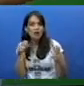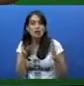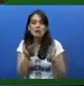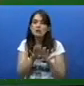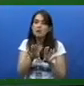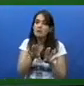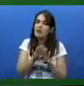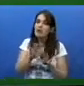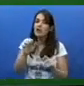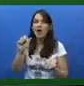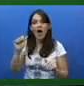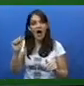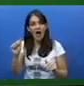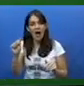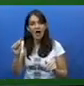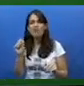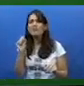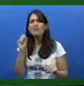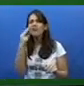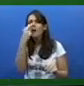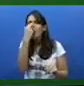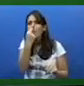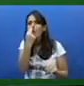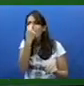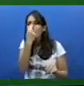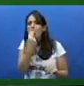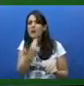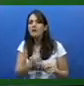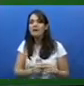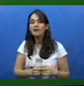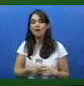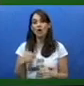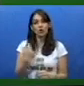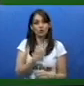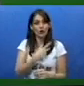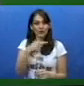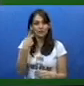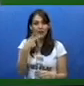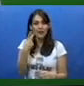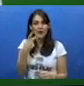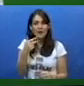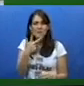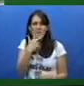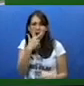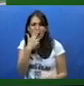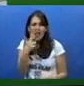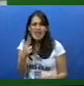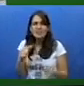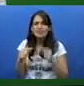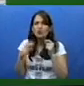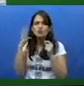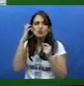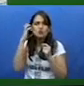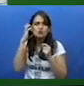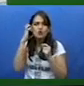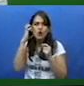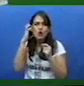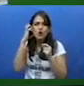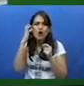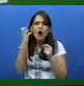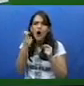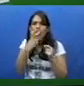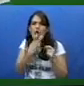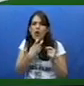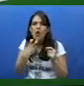é nasalização, professora? Quando nós falamos e o som parece que sai um pouquinho pelo nariz. Se vocês colocarem